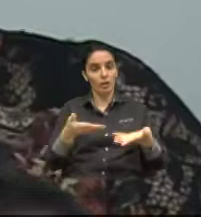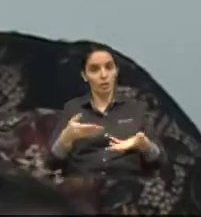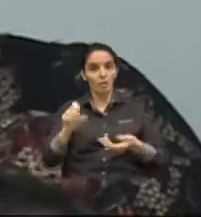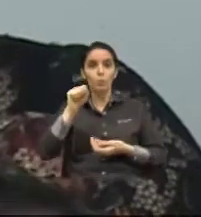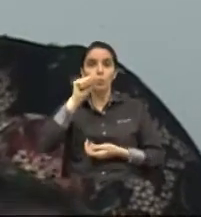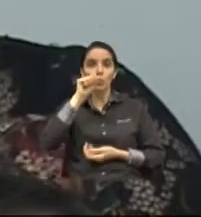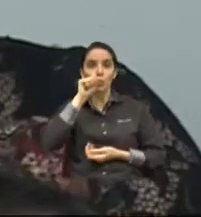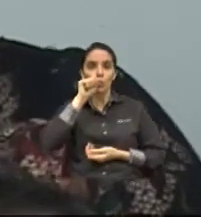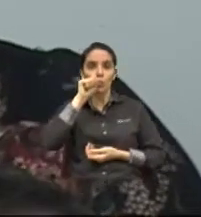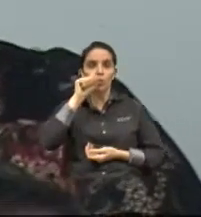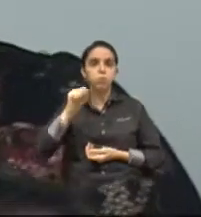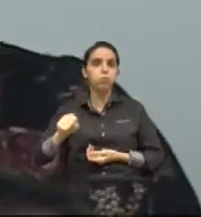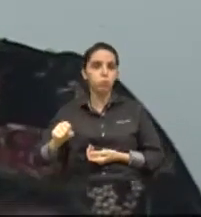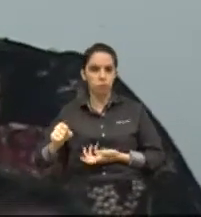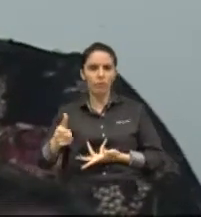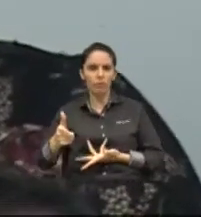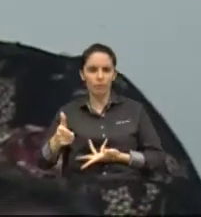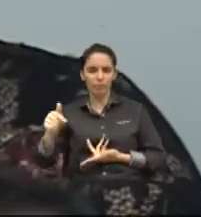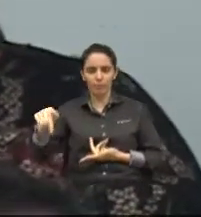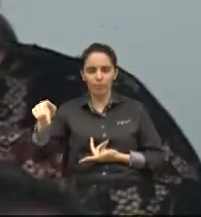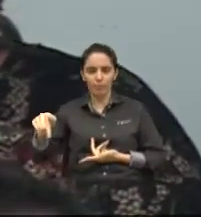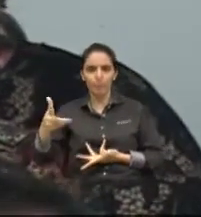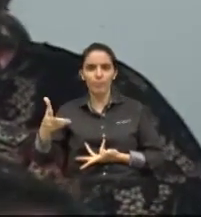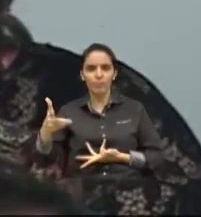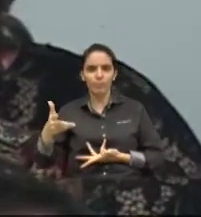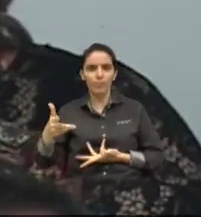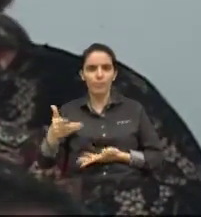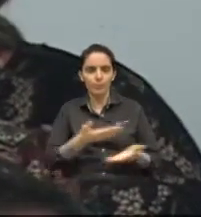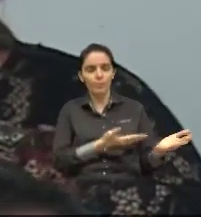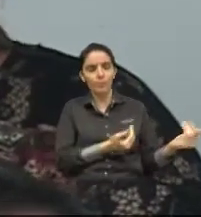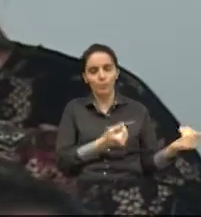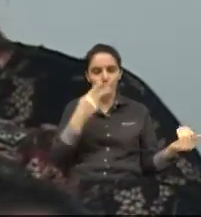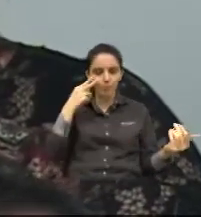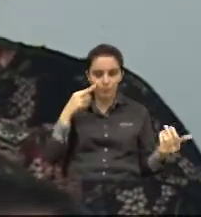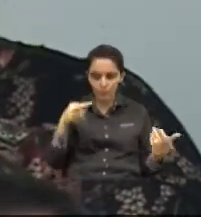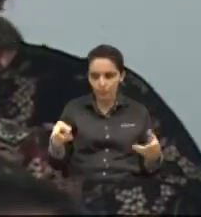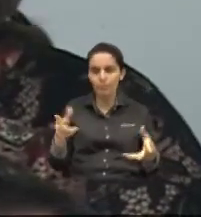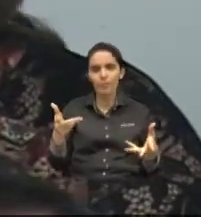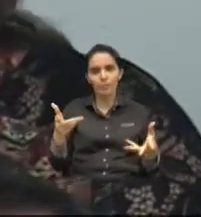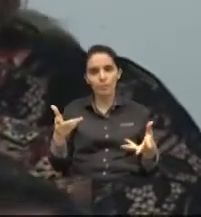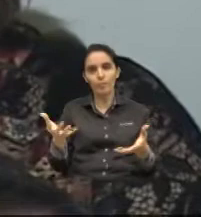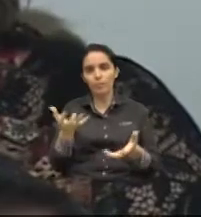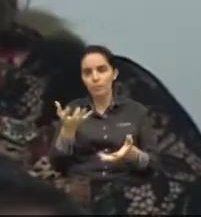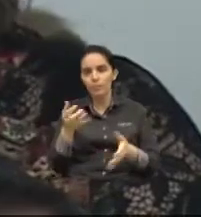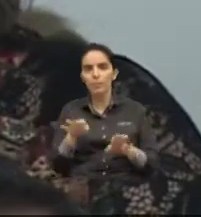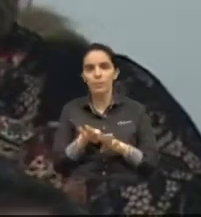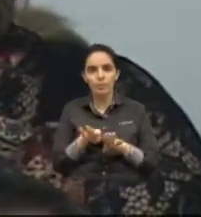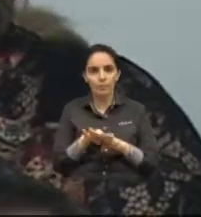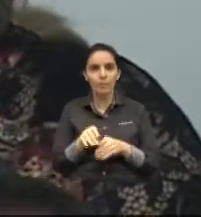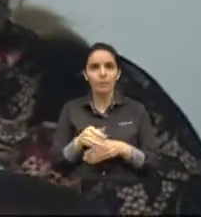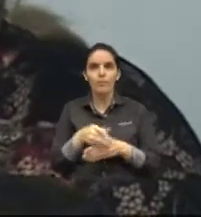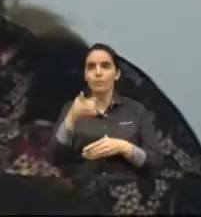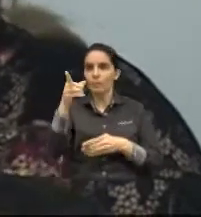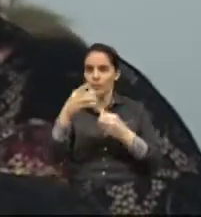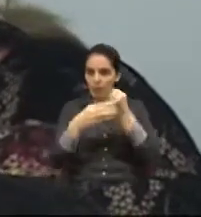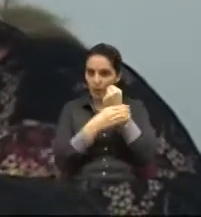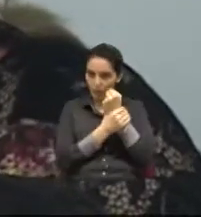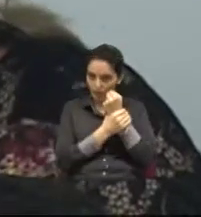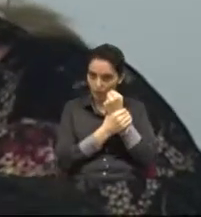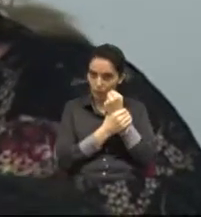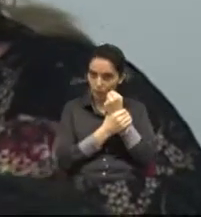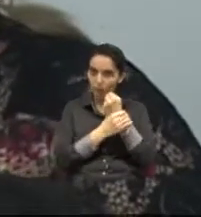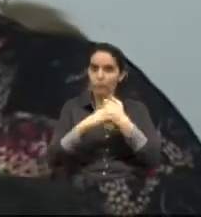um atrativo para esse jovem, então, para esse adolescente. Então, está de parabéns, Cabo Chiquinho está aí também, mais uma que vai cobrar